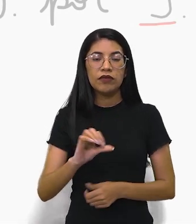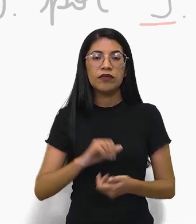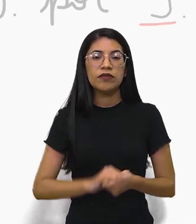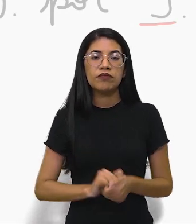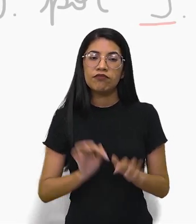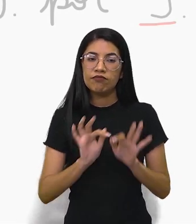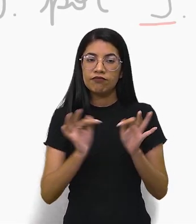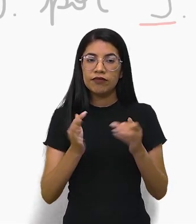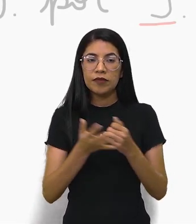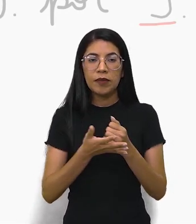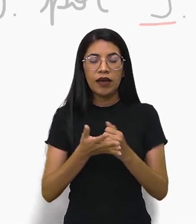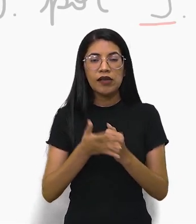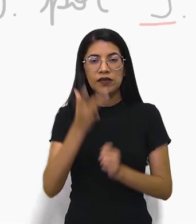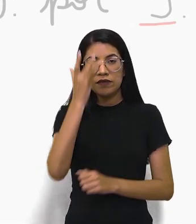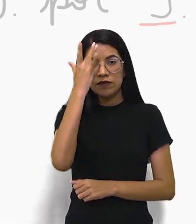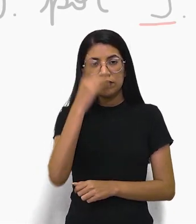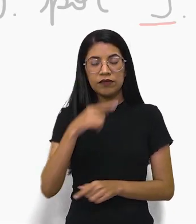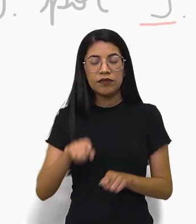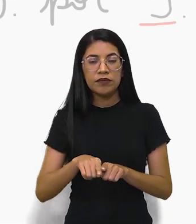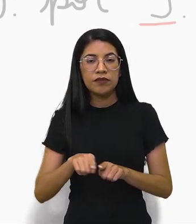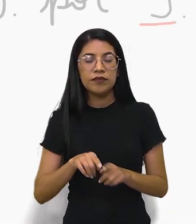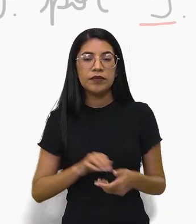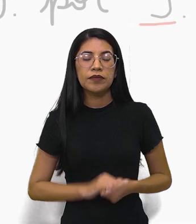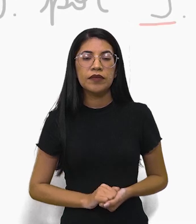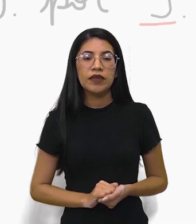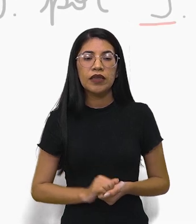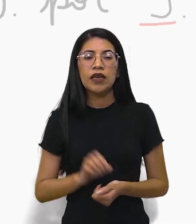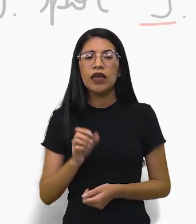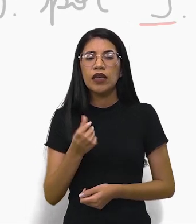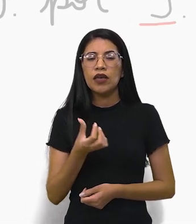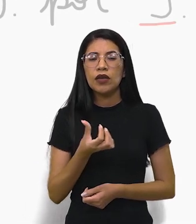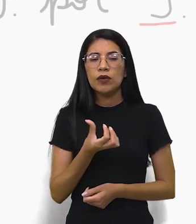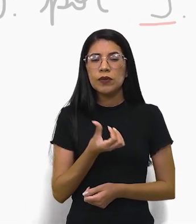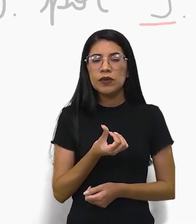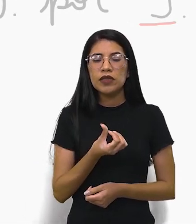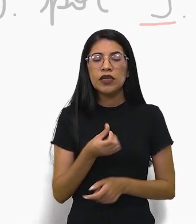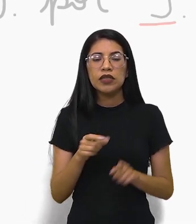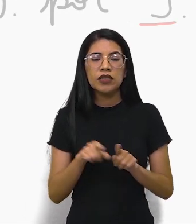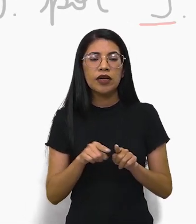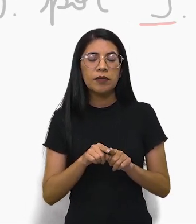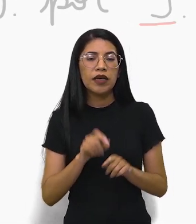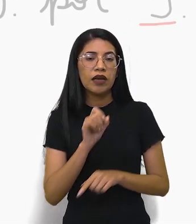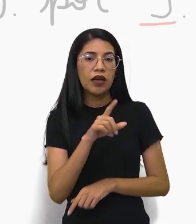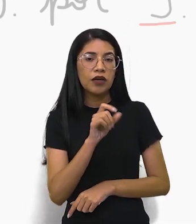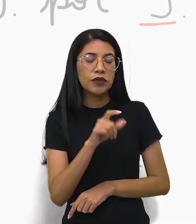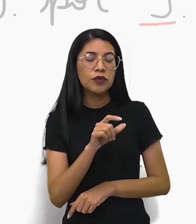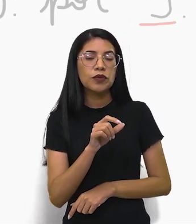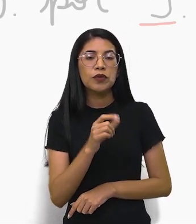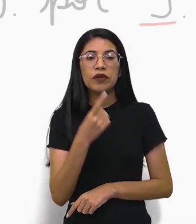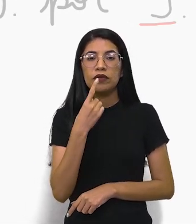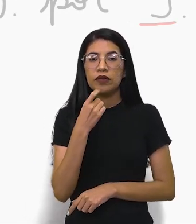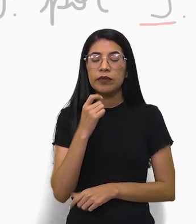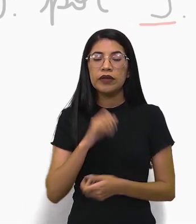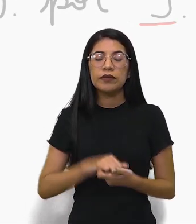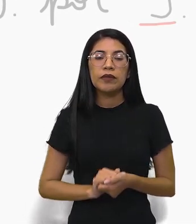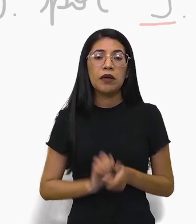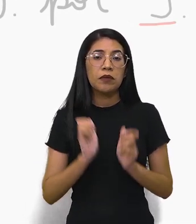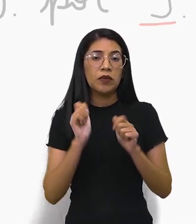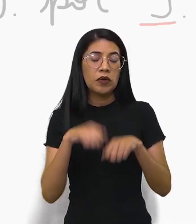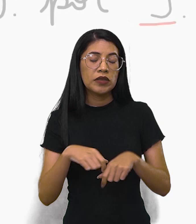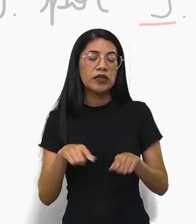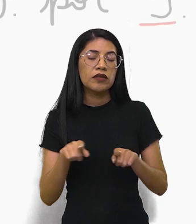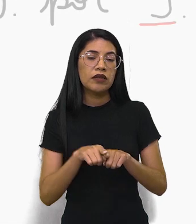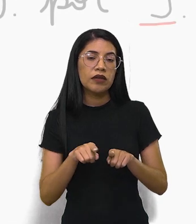é? E o 6, professora, está azul e vermelho ao mesmo tempo. É porque para ser divisível por 6 tem que ser